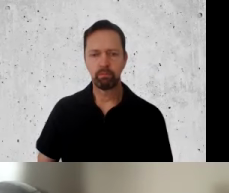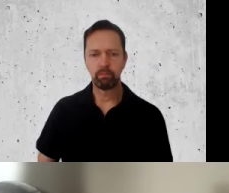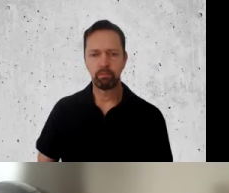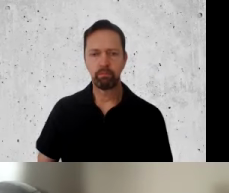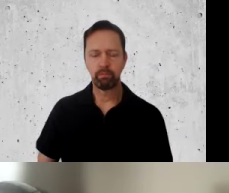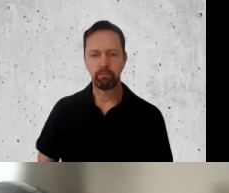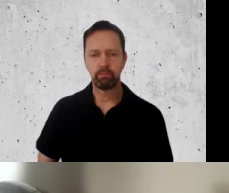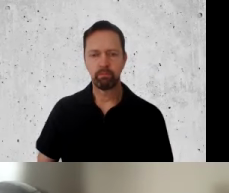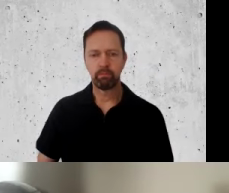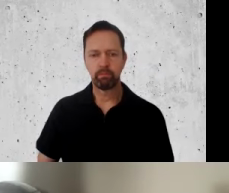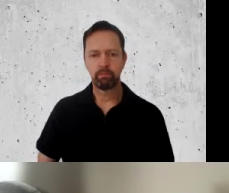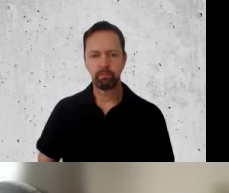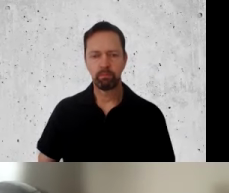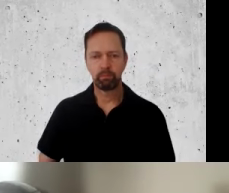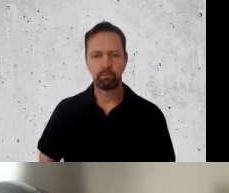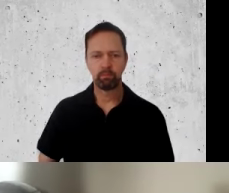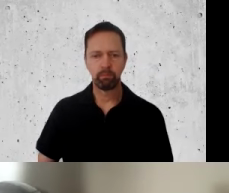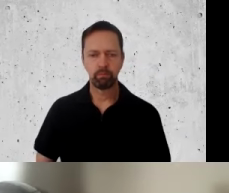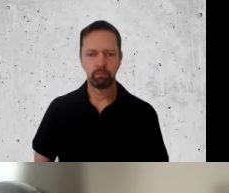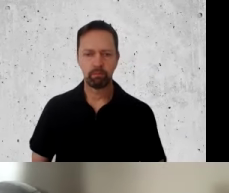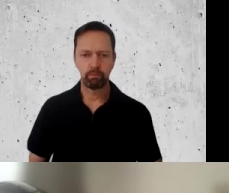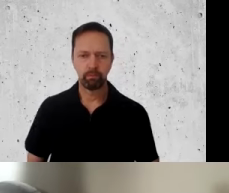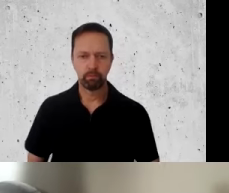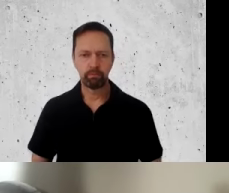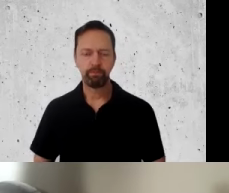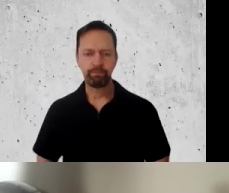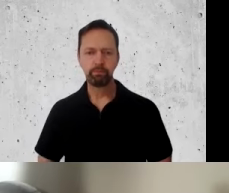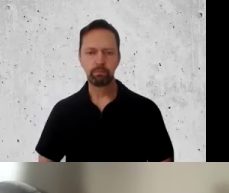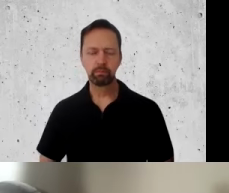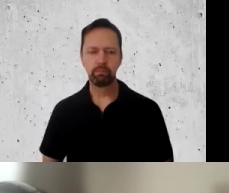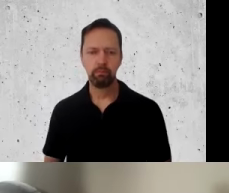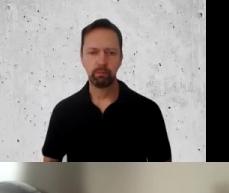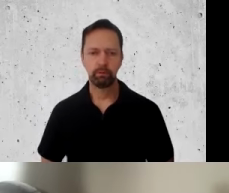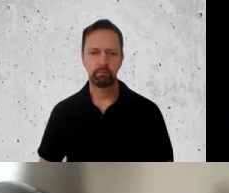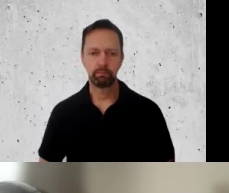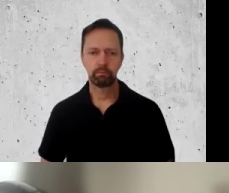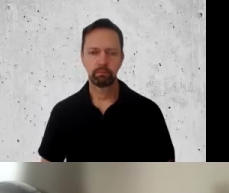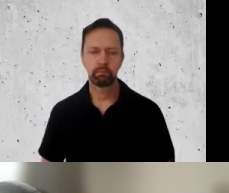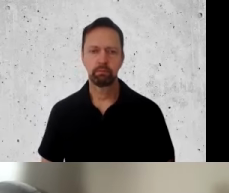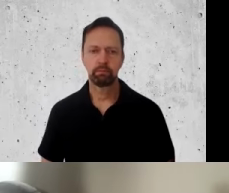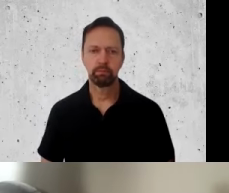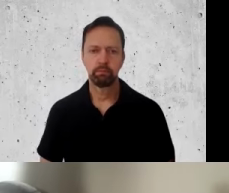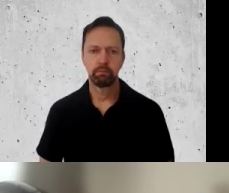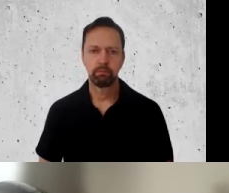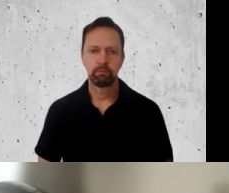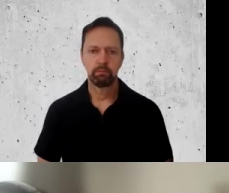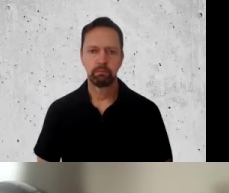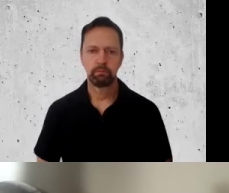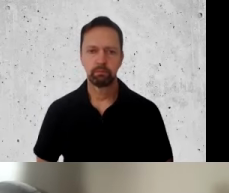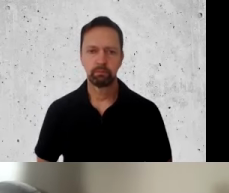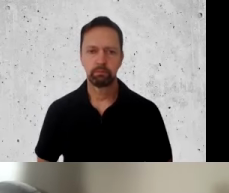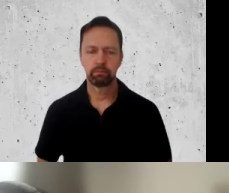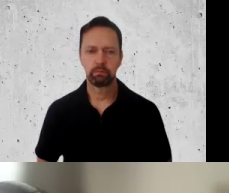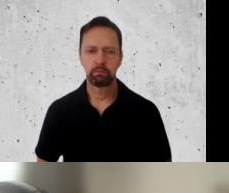E antigamente, só o devedor podia apresentar essas condições de renegociação, enfim. E